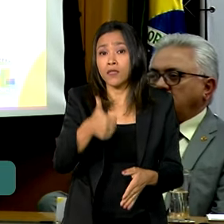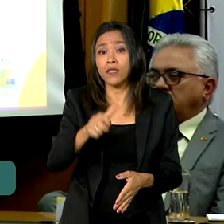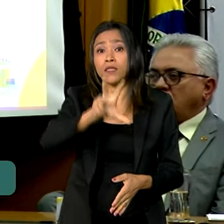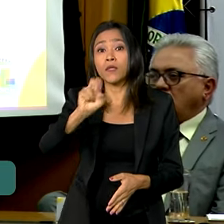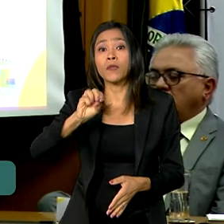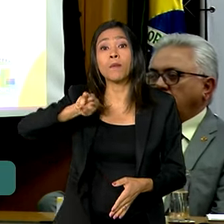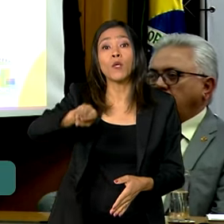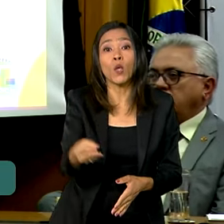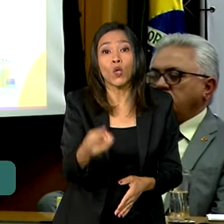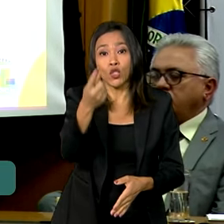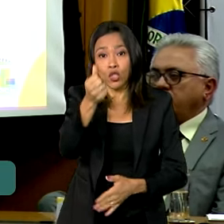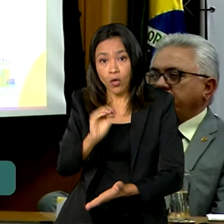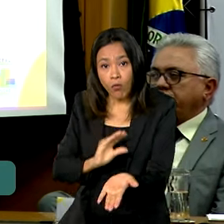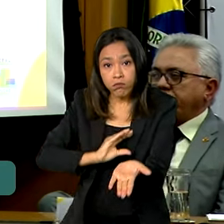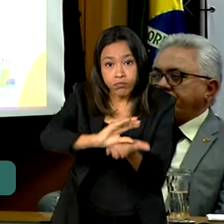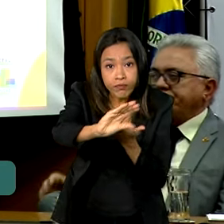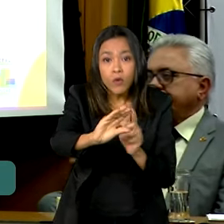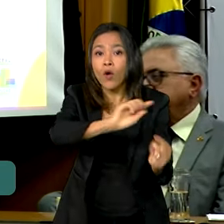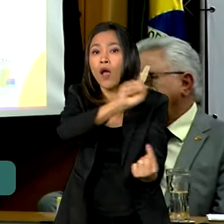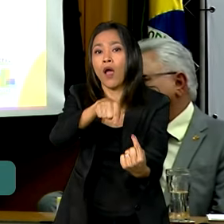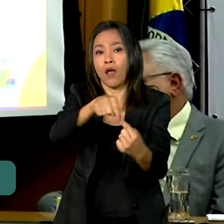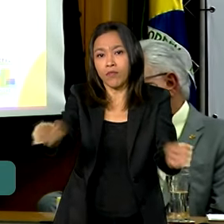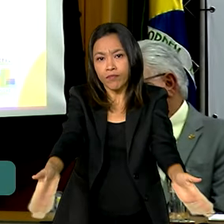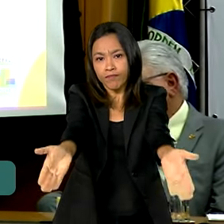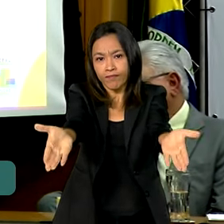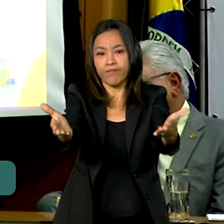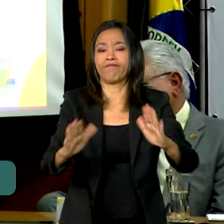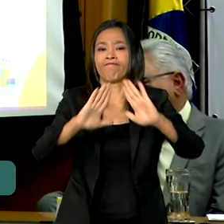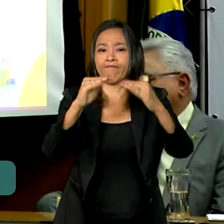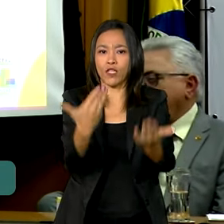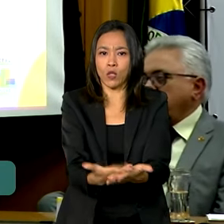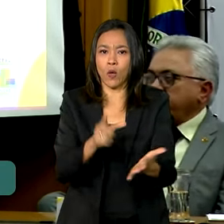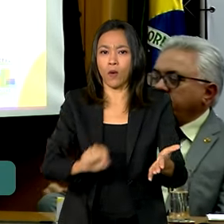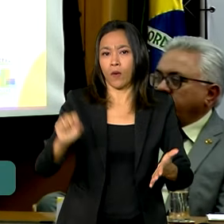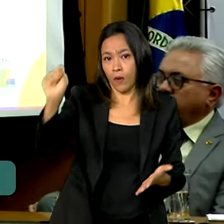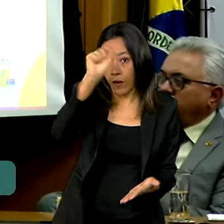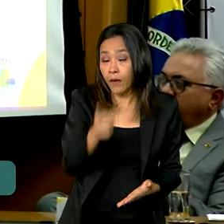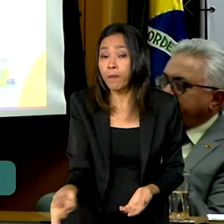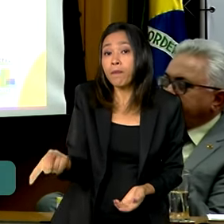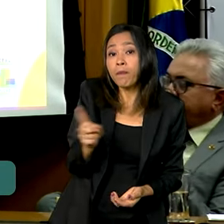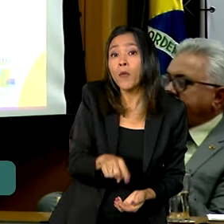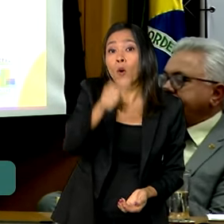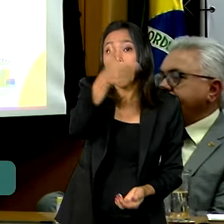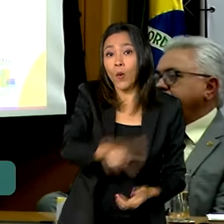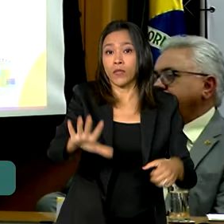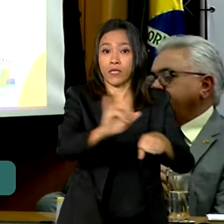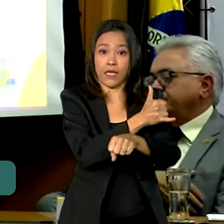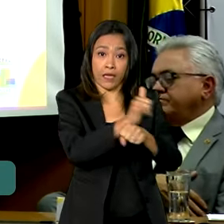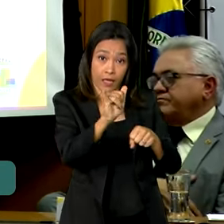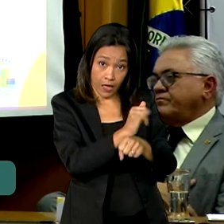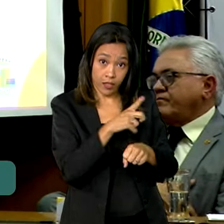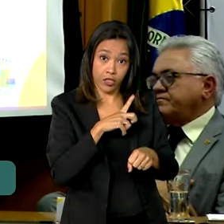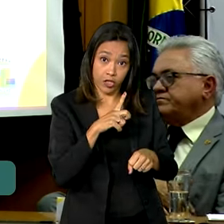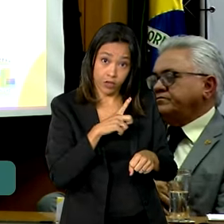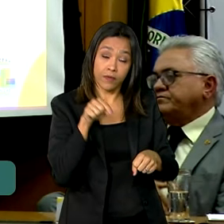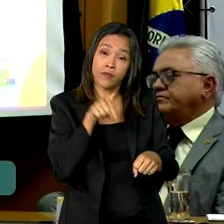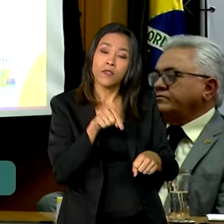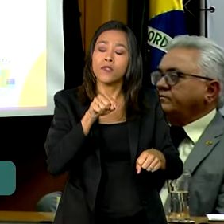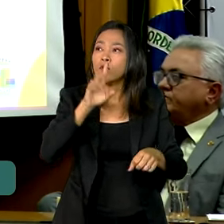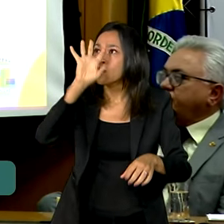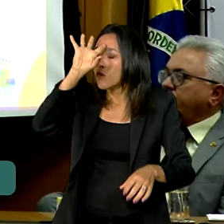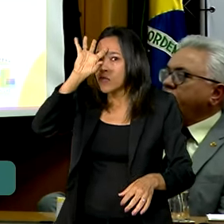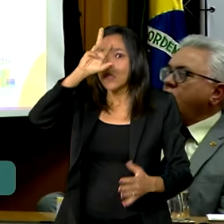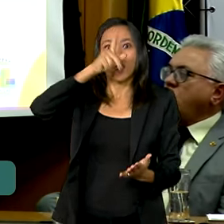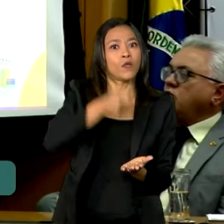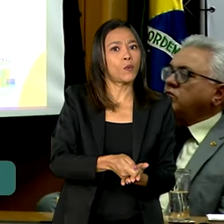de recurso extra para promover a vacinação escolar. O monitoramento das estratégias de vacinação, o MEV, que ele foi decisivo